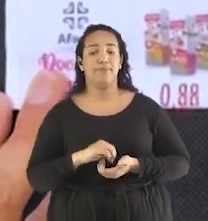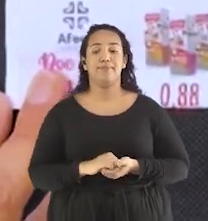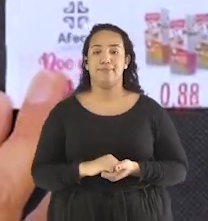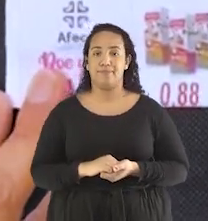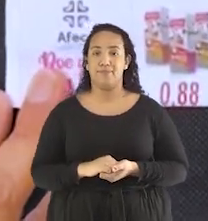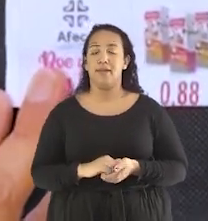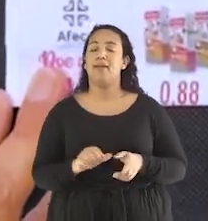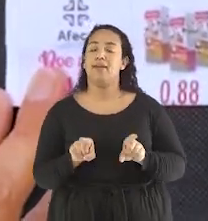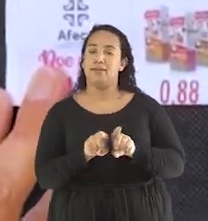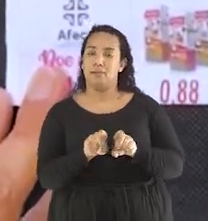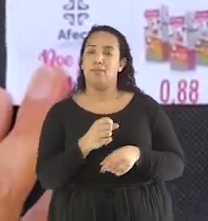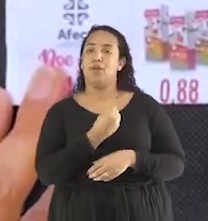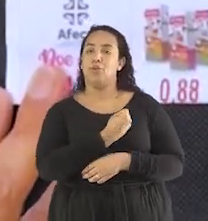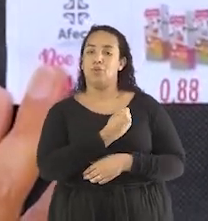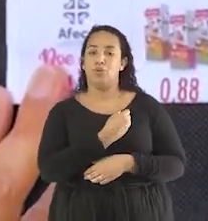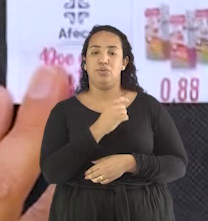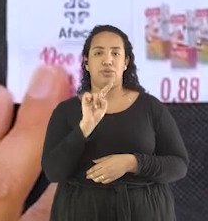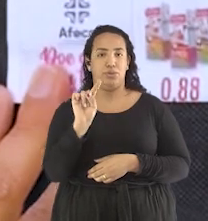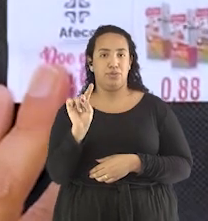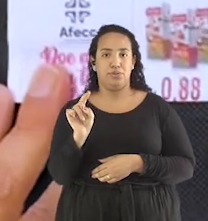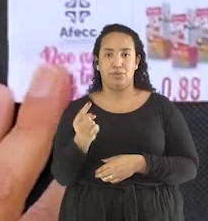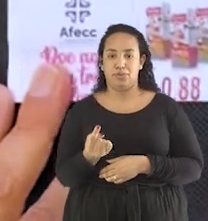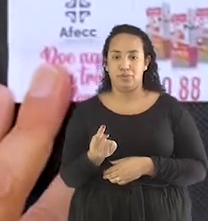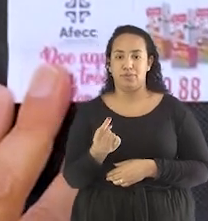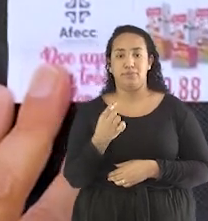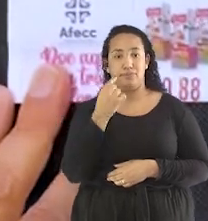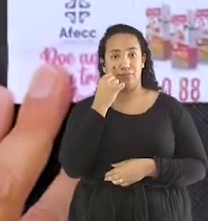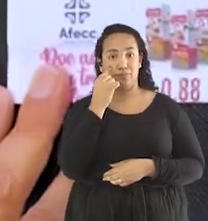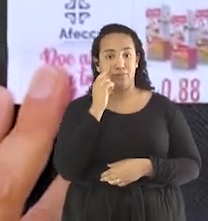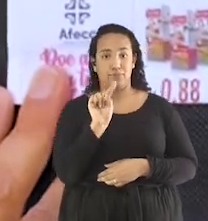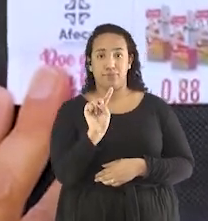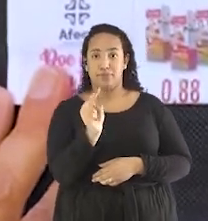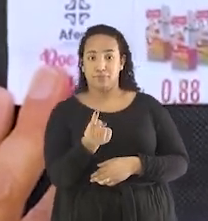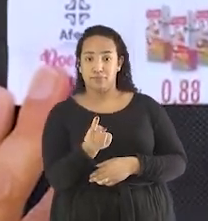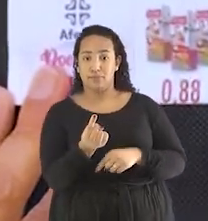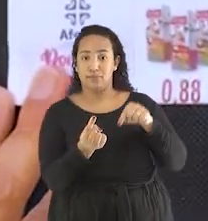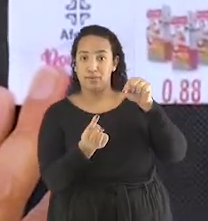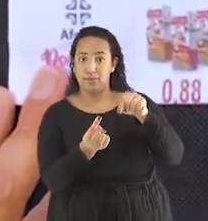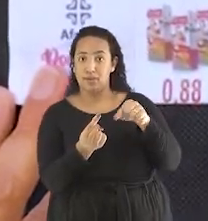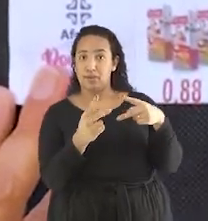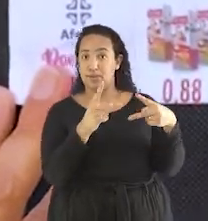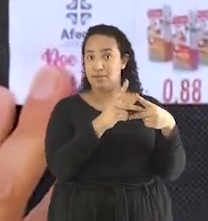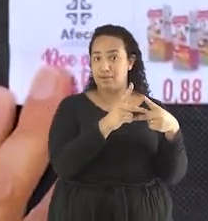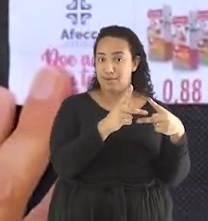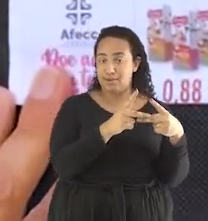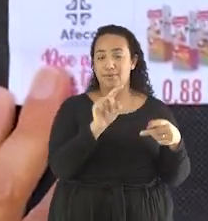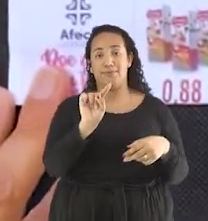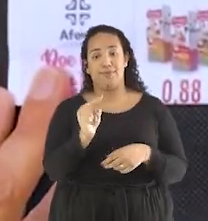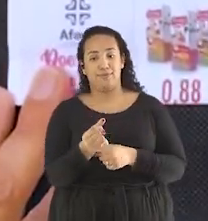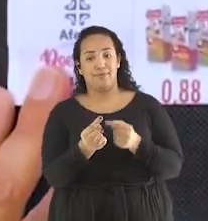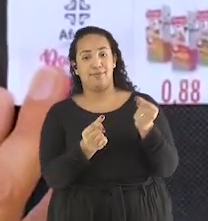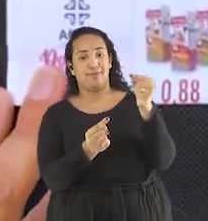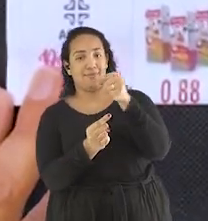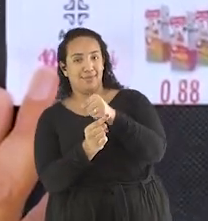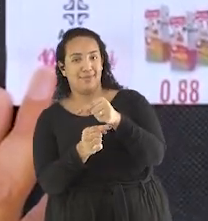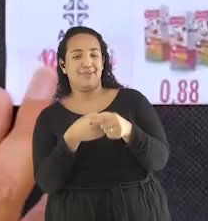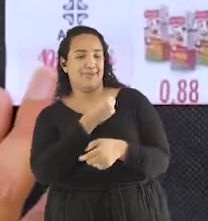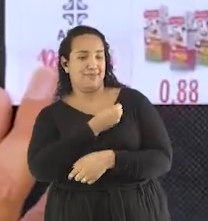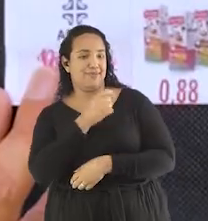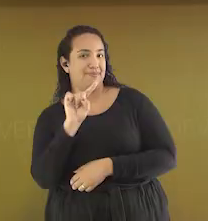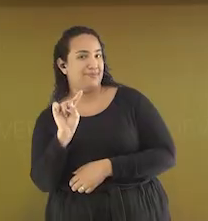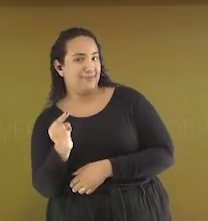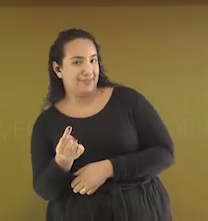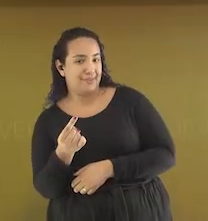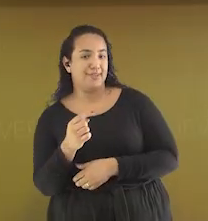9,76, que também é um número decimal. Veja, o 9 antes da vírgula e o 76 a parte decimal depois da